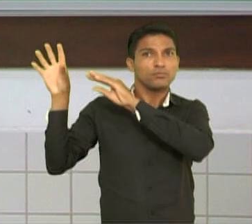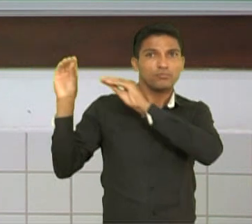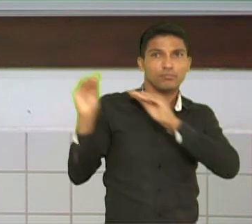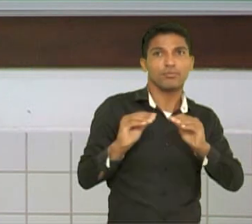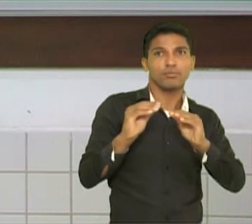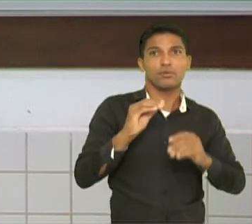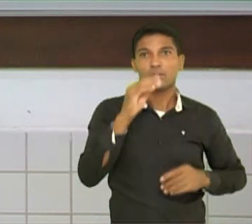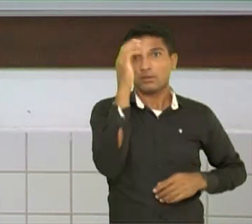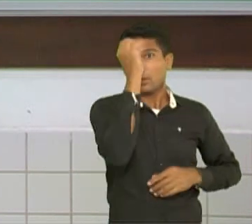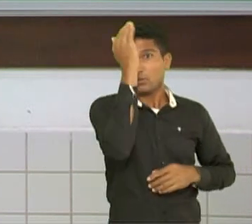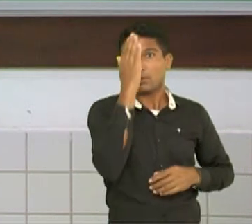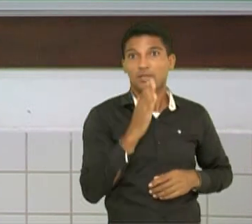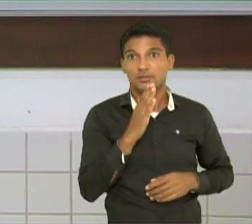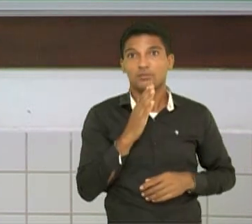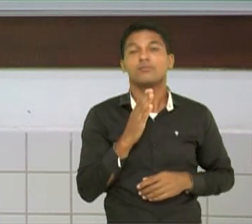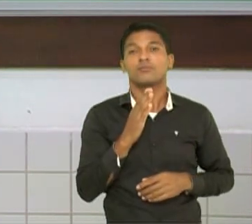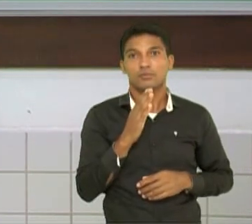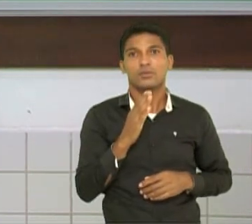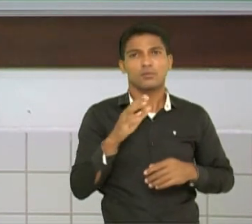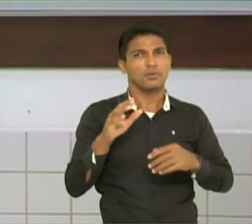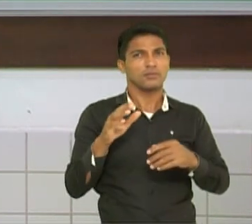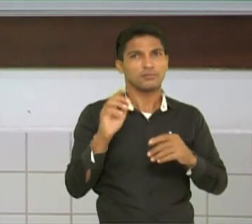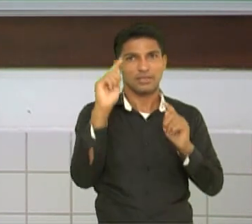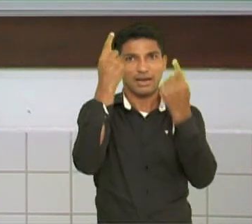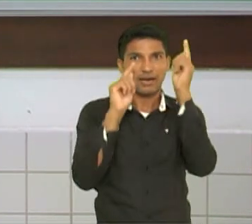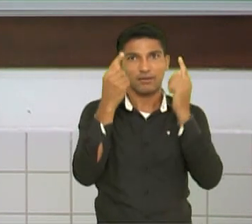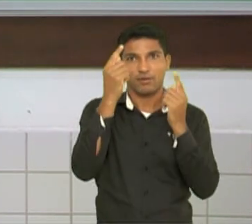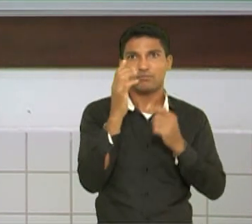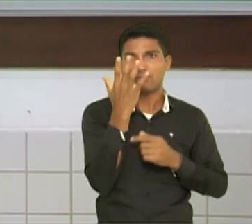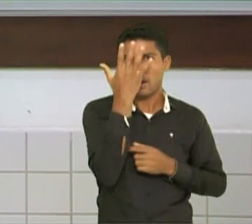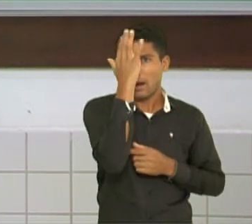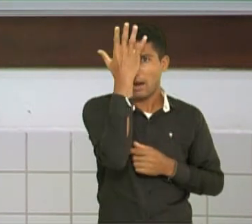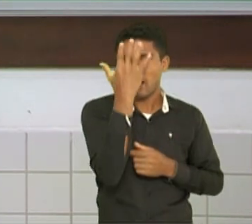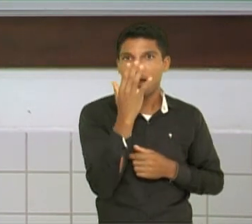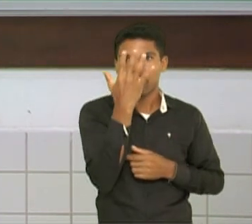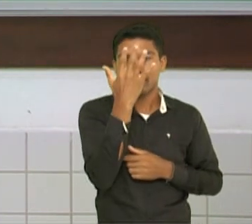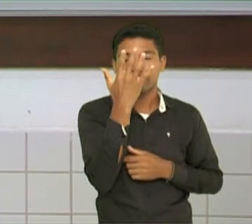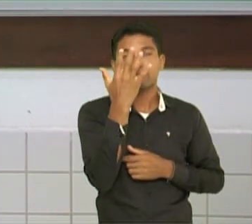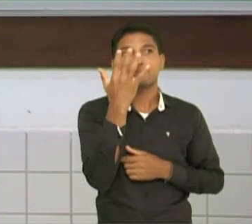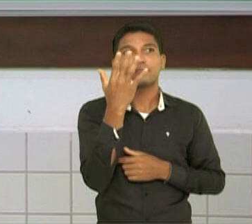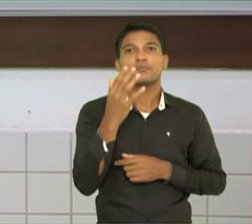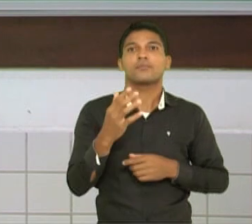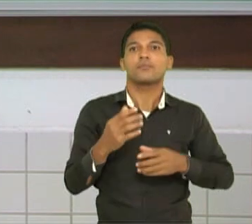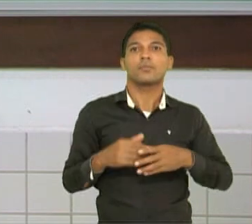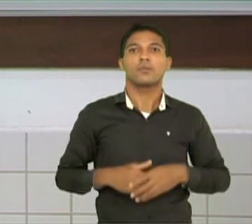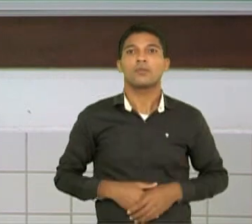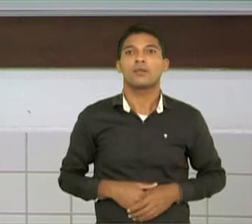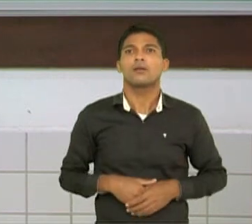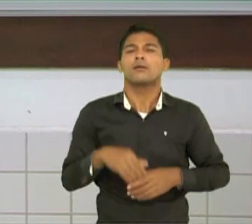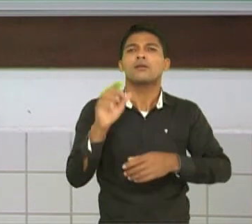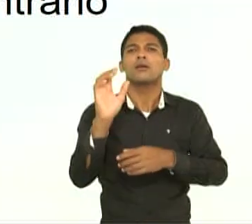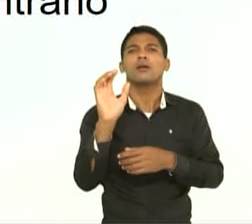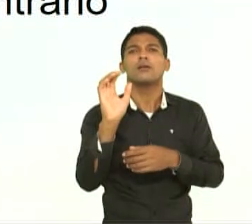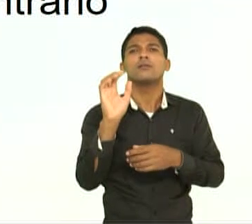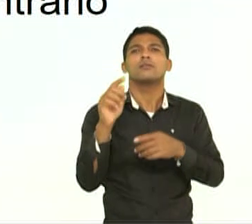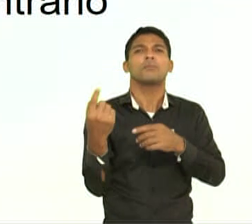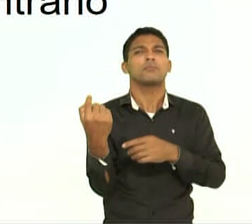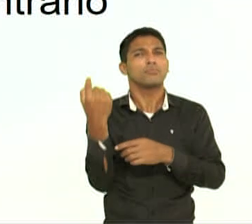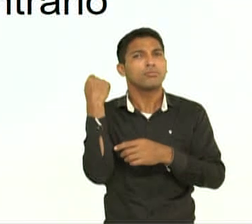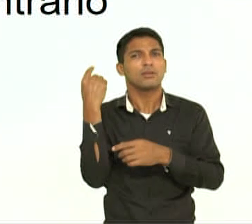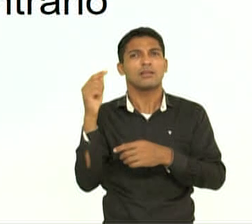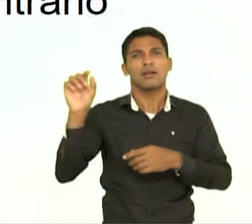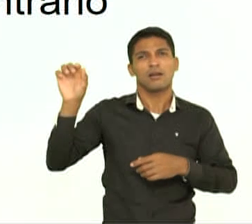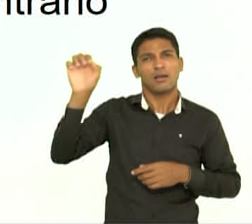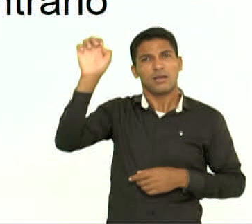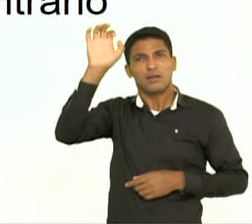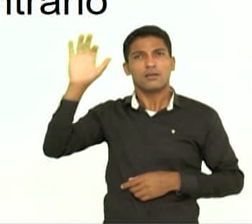religiosa, mas a gente sabe que tem muitos elementos religiosos. A origem são dos bailes que aconteciam também na Europa e vieram